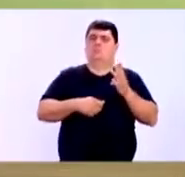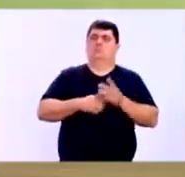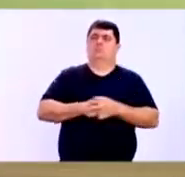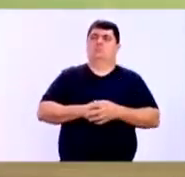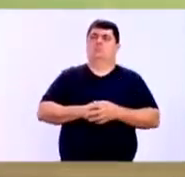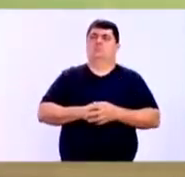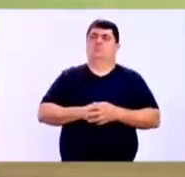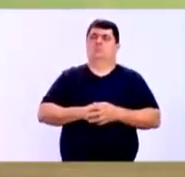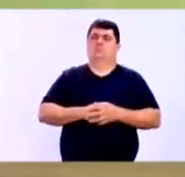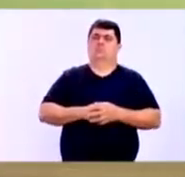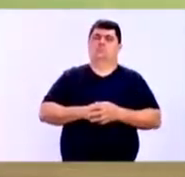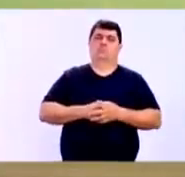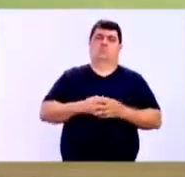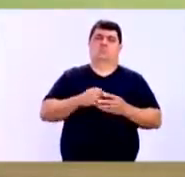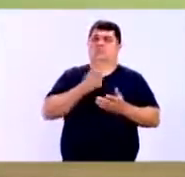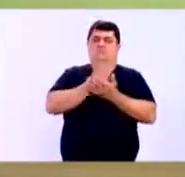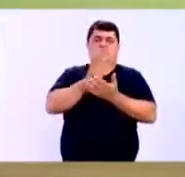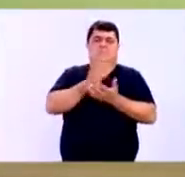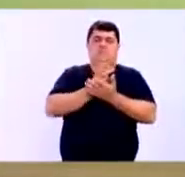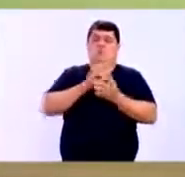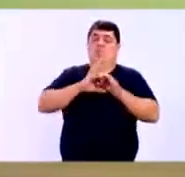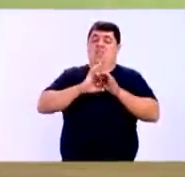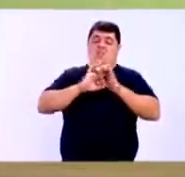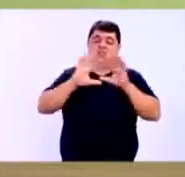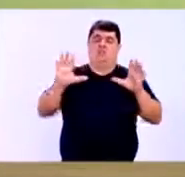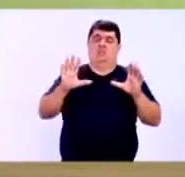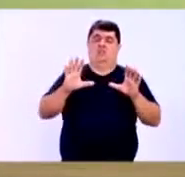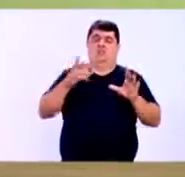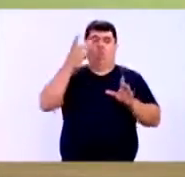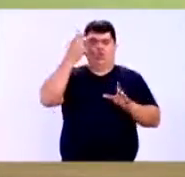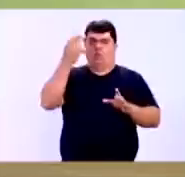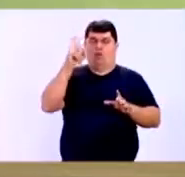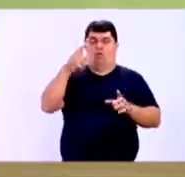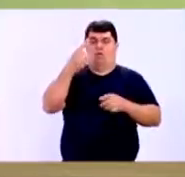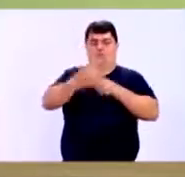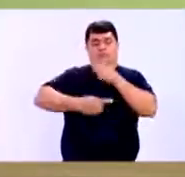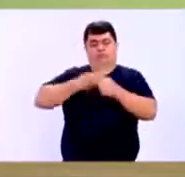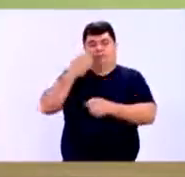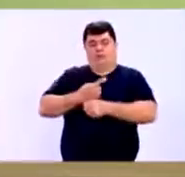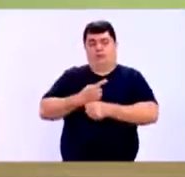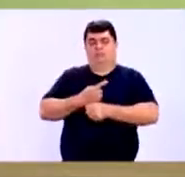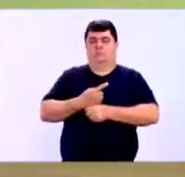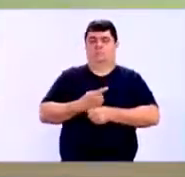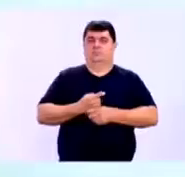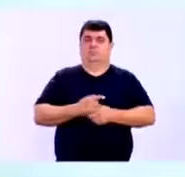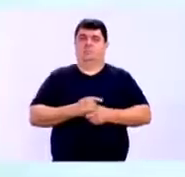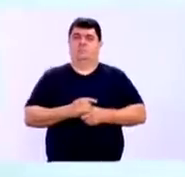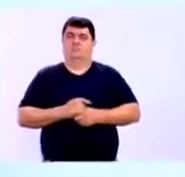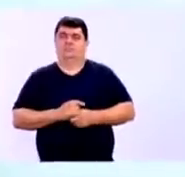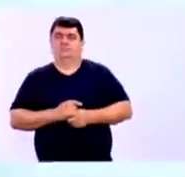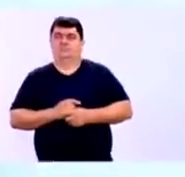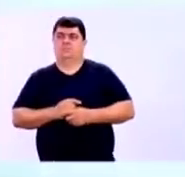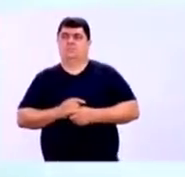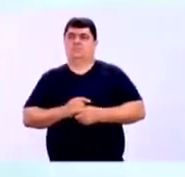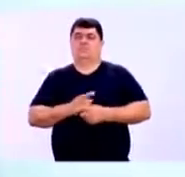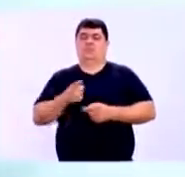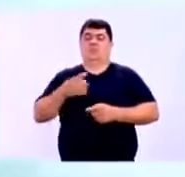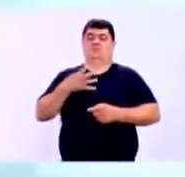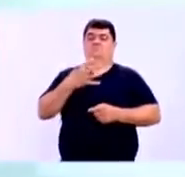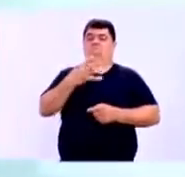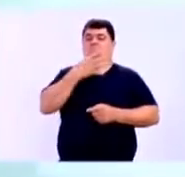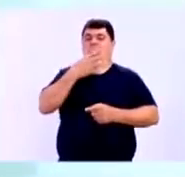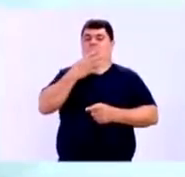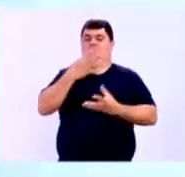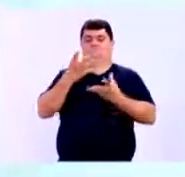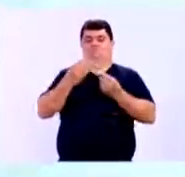trimestral, né? Quadrimestral e anual. O mais comum é anual. Gente, esse é um poço de conhecimento,